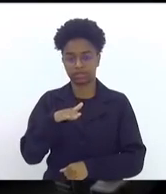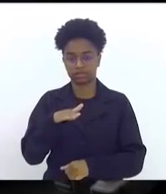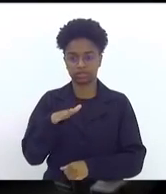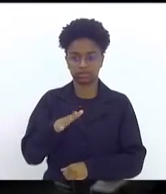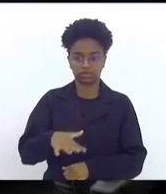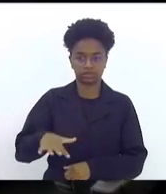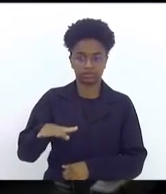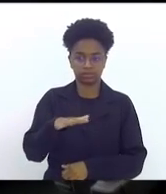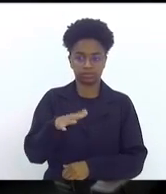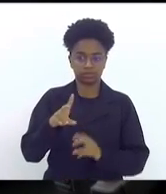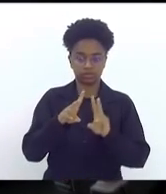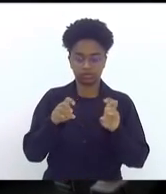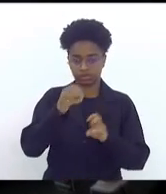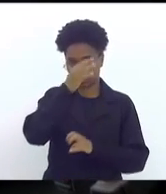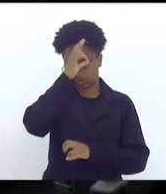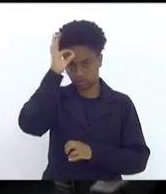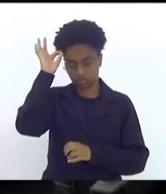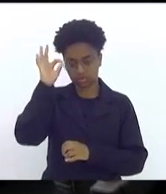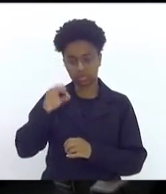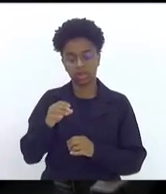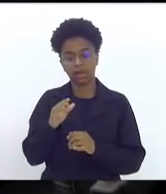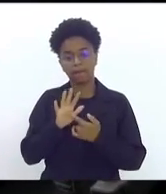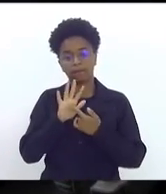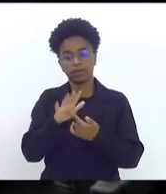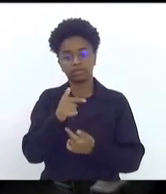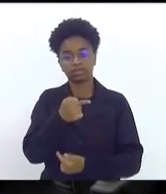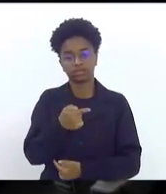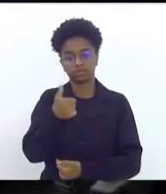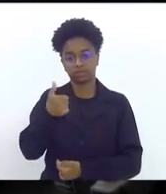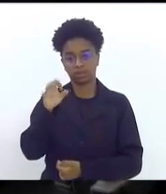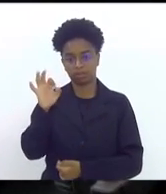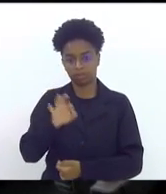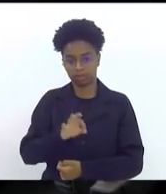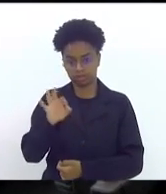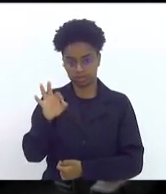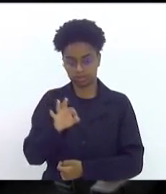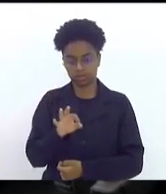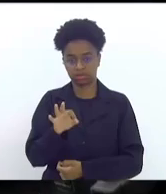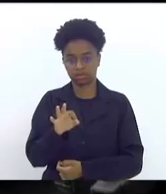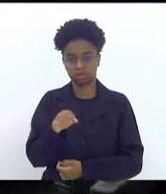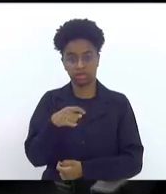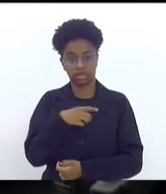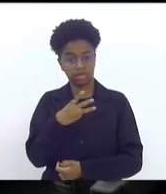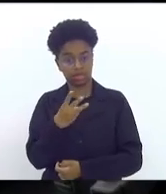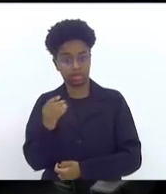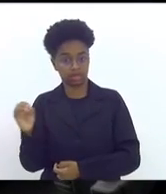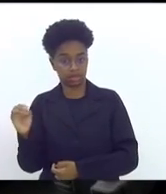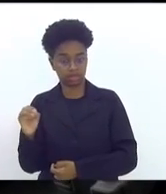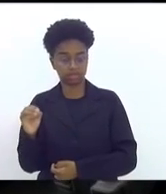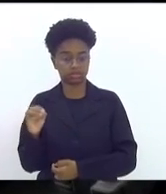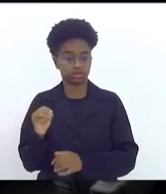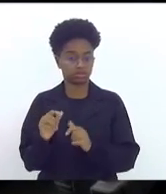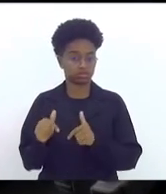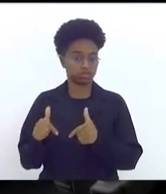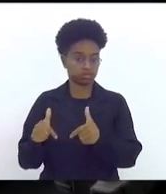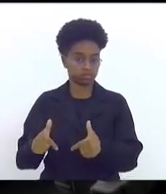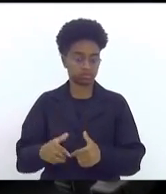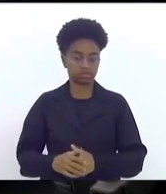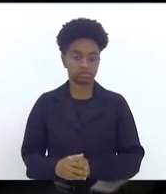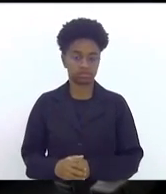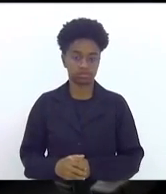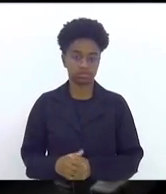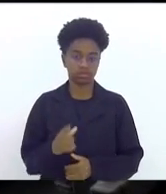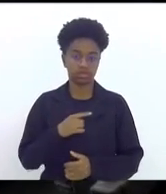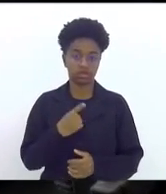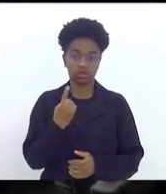Innocence Project revelou que em 71% dos casos daquelas 300 reversões, um